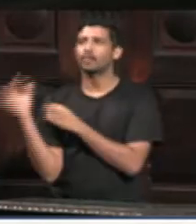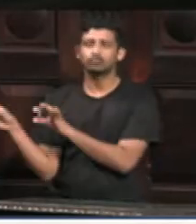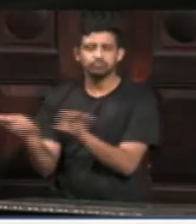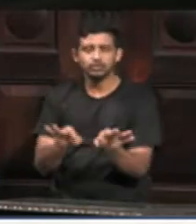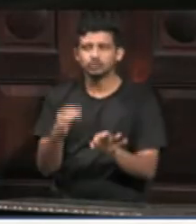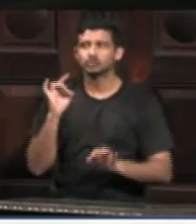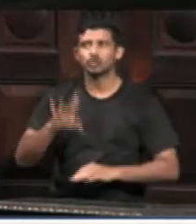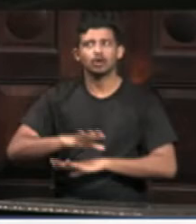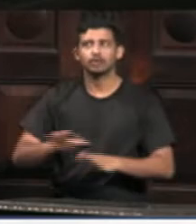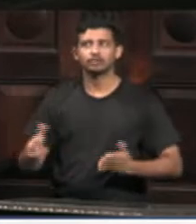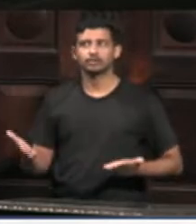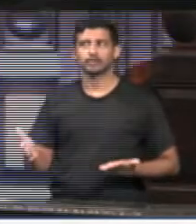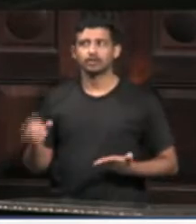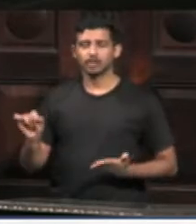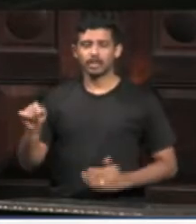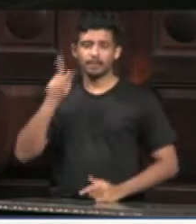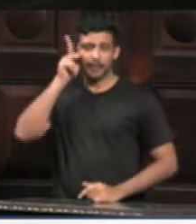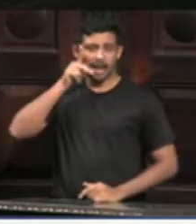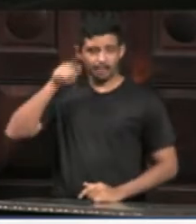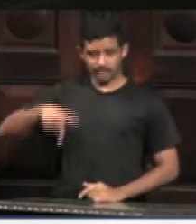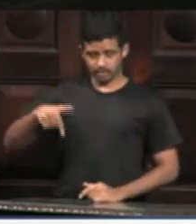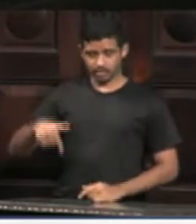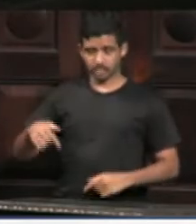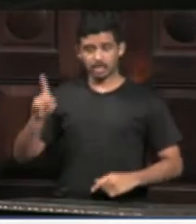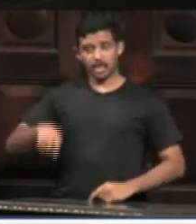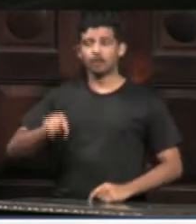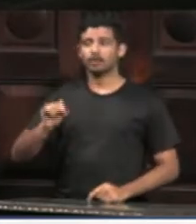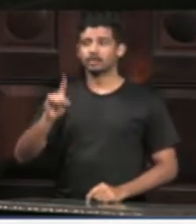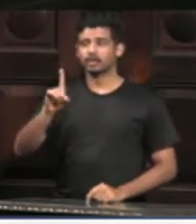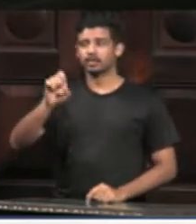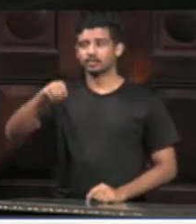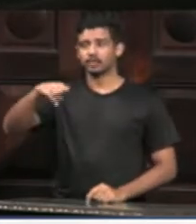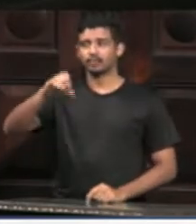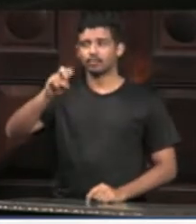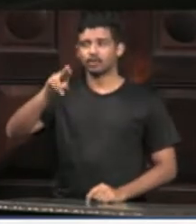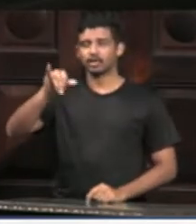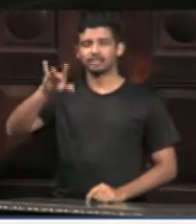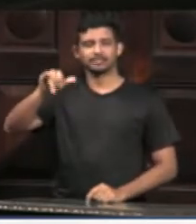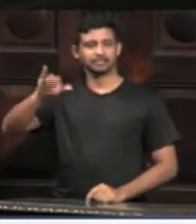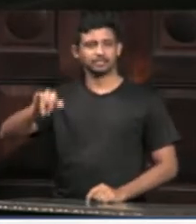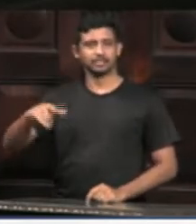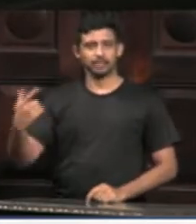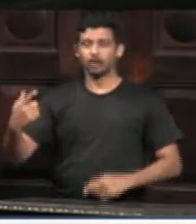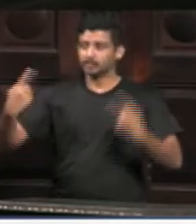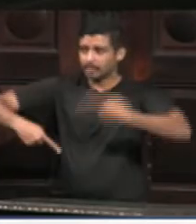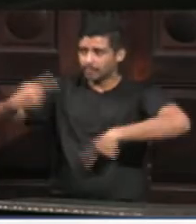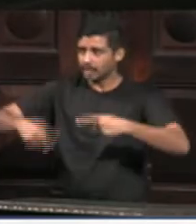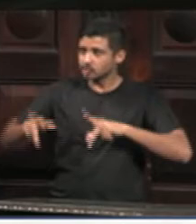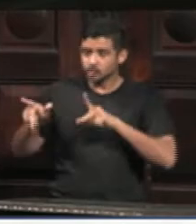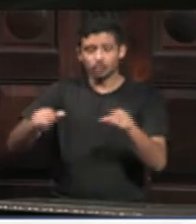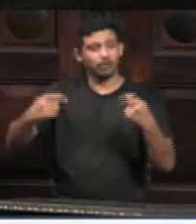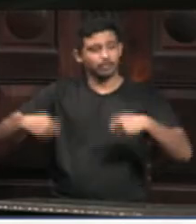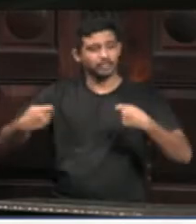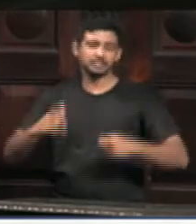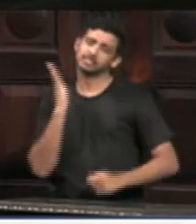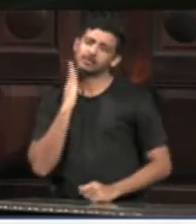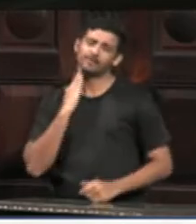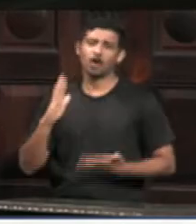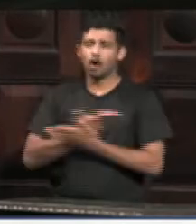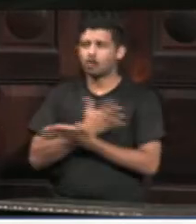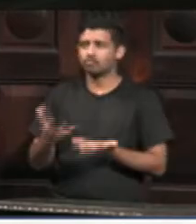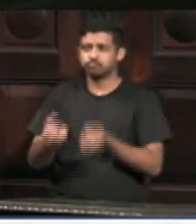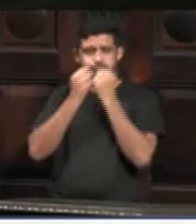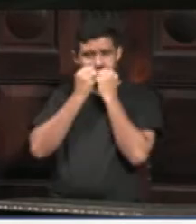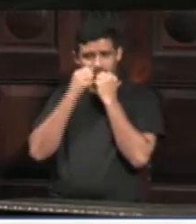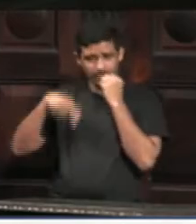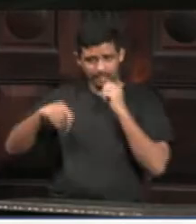que o Parlamento do Rio é democrático, e o debate aqui precisa ser igual. As vozes que ficaram reprimidas